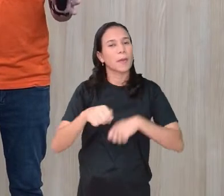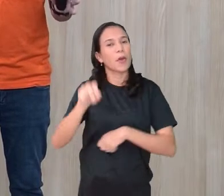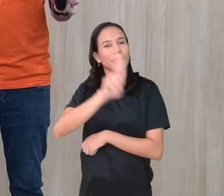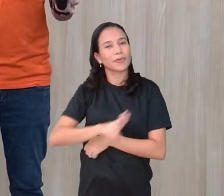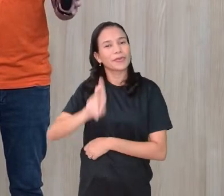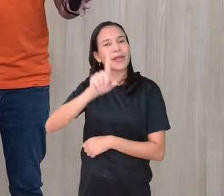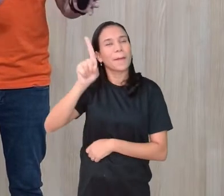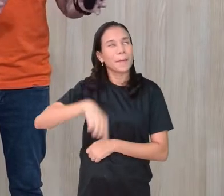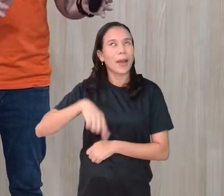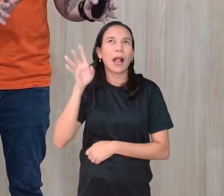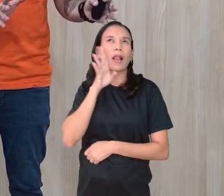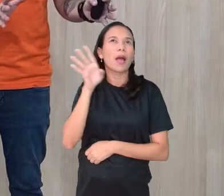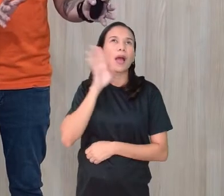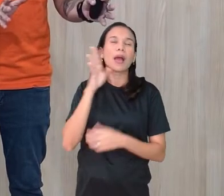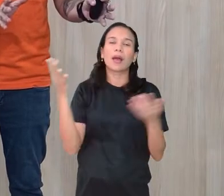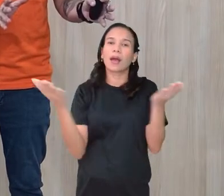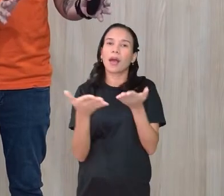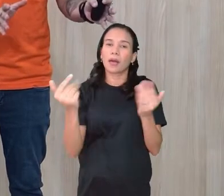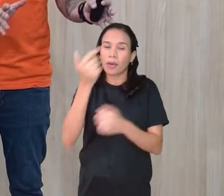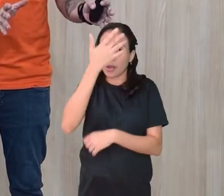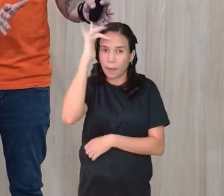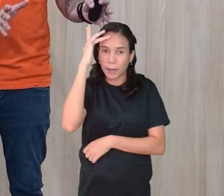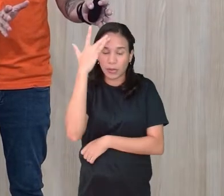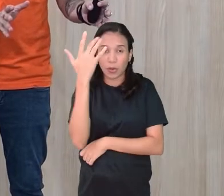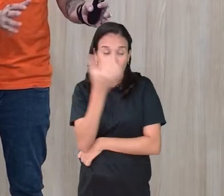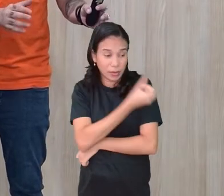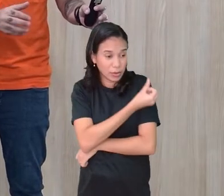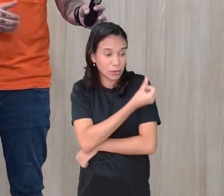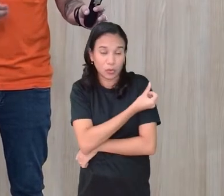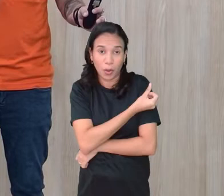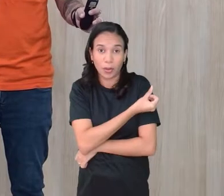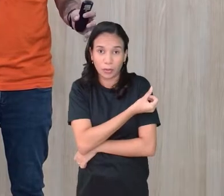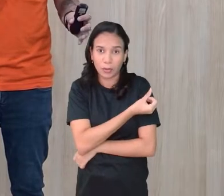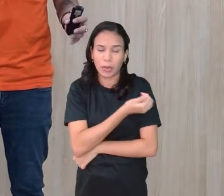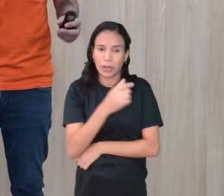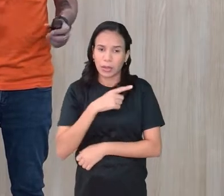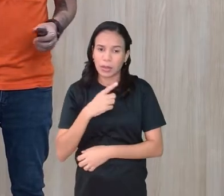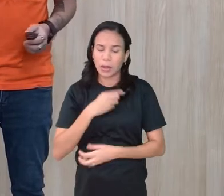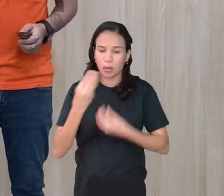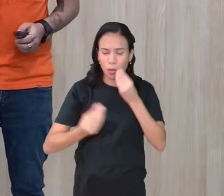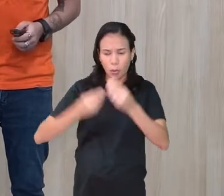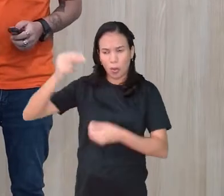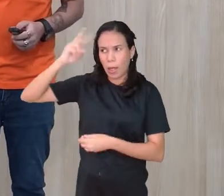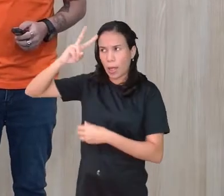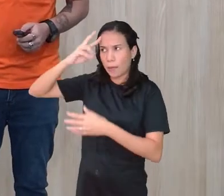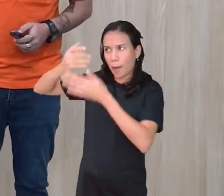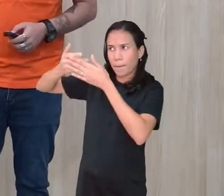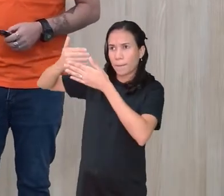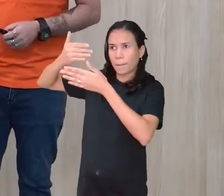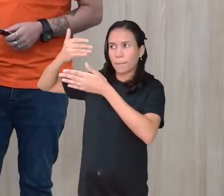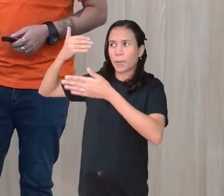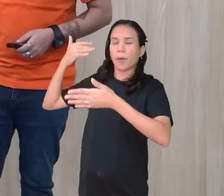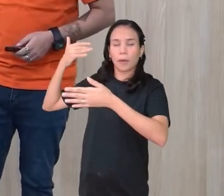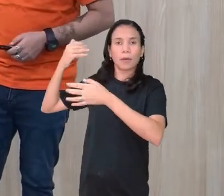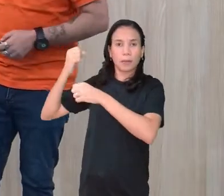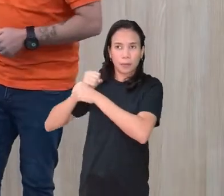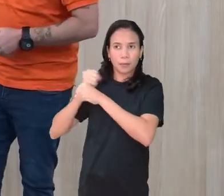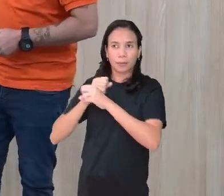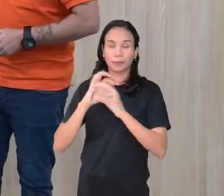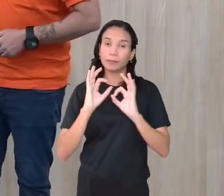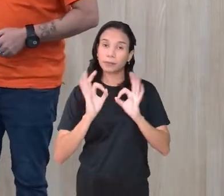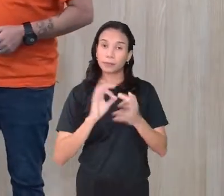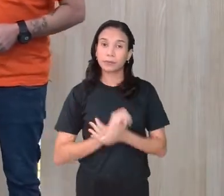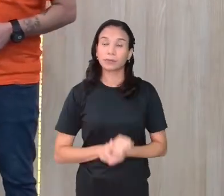acha legal, porque você agora você no 6º ano, você traz essa lembrança de coisas que você fez em anos anteriores, tá